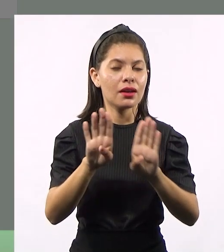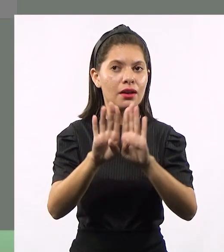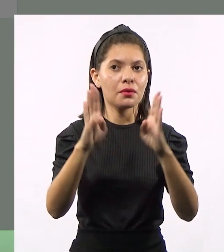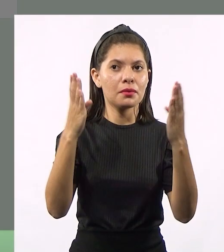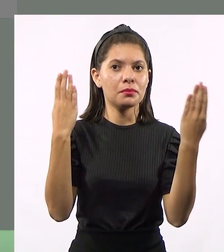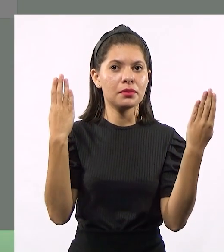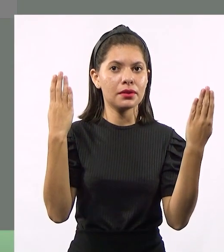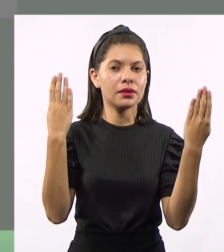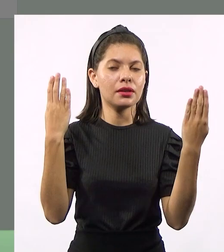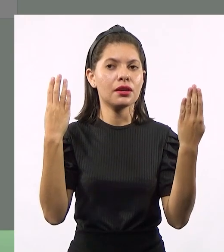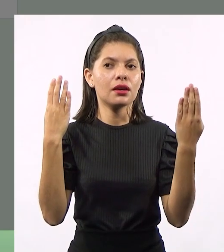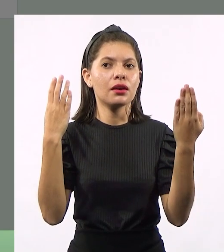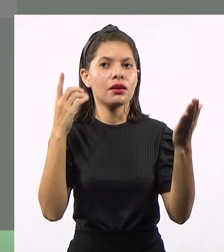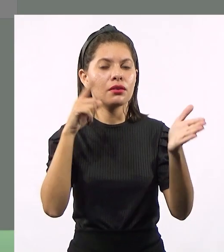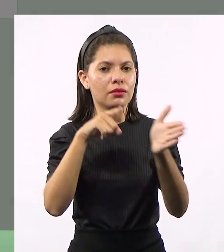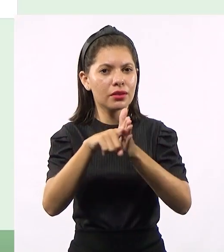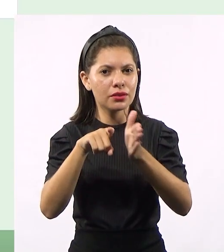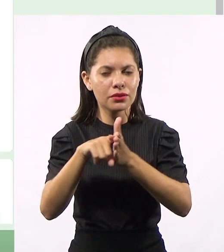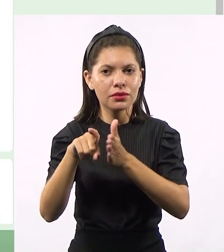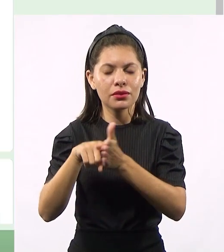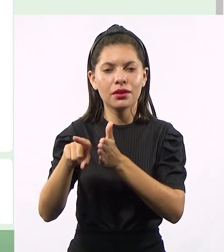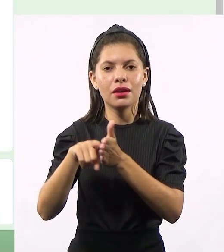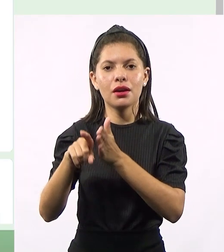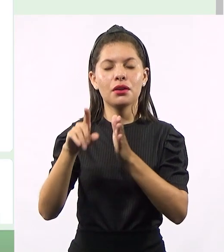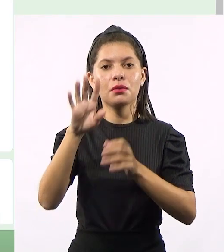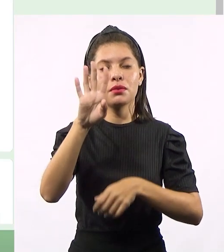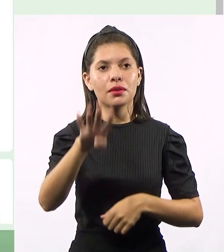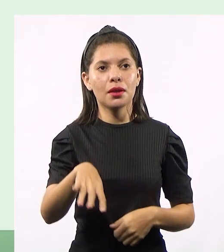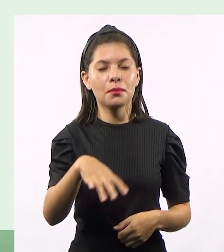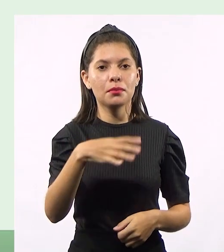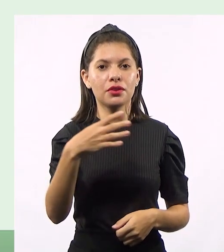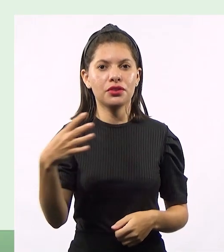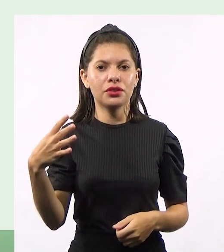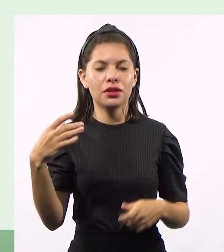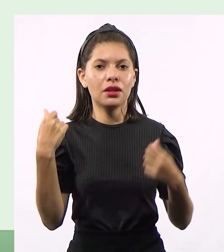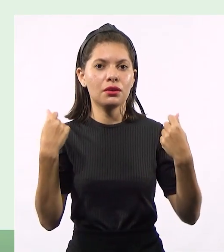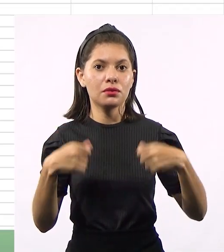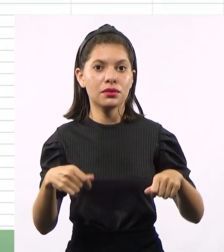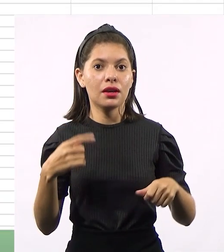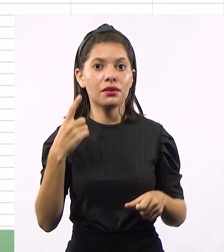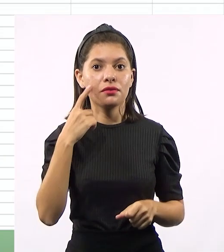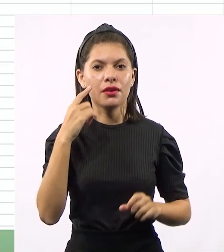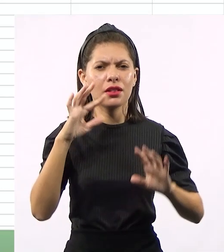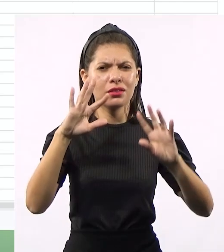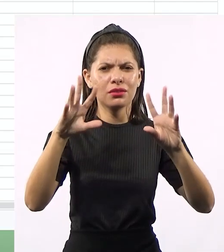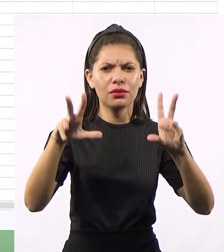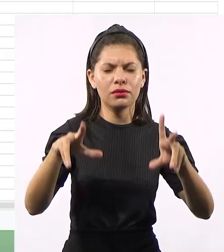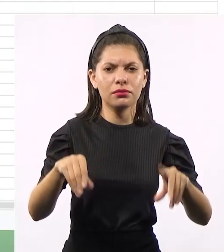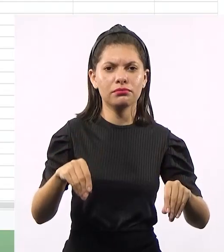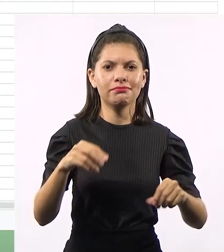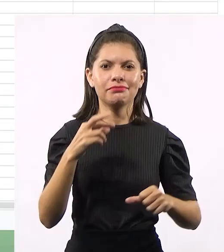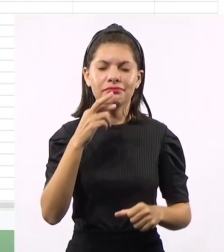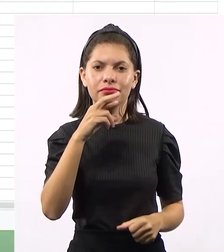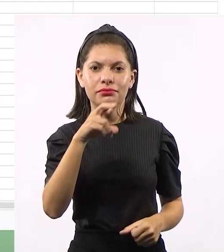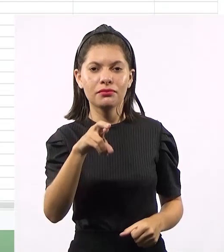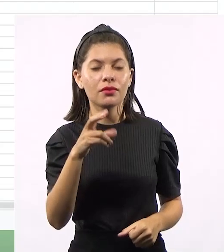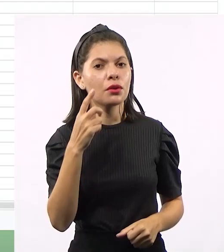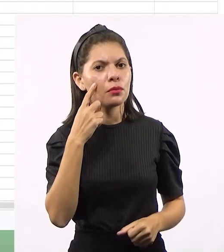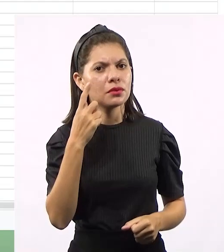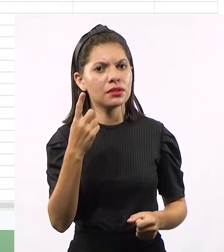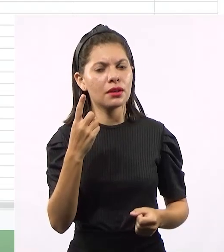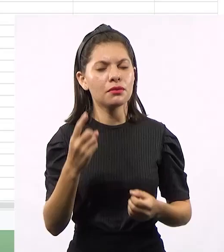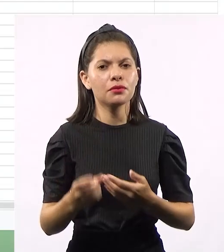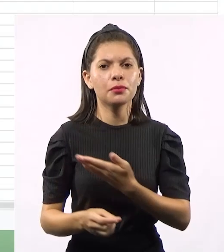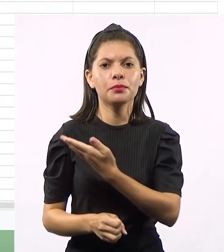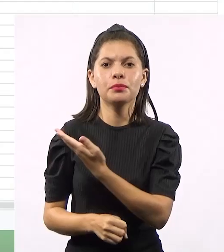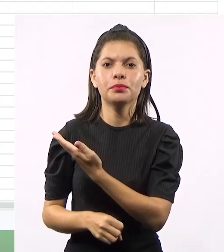o questionário, no formato de planilhas, eu consigo visualizar todas as respostas. E aí observe